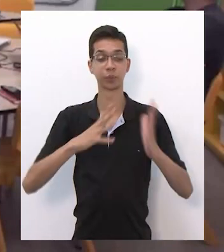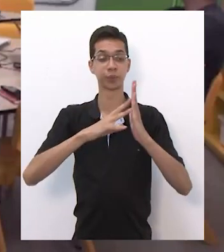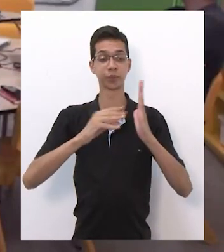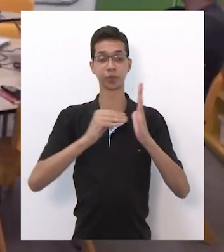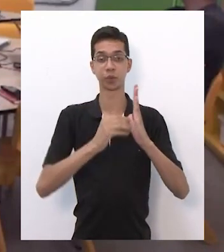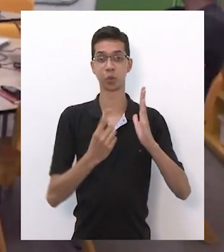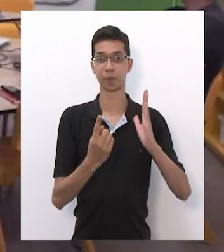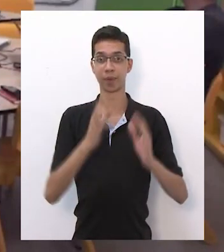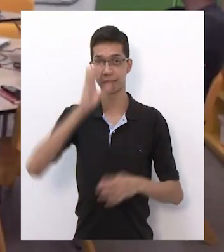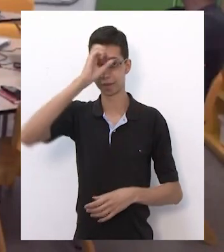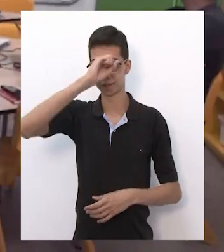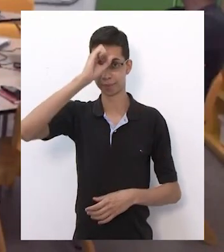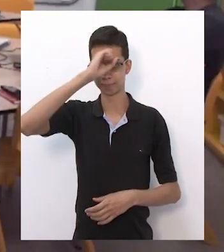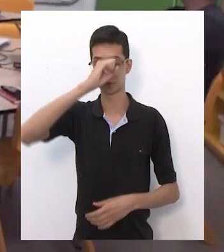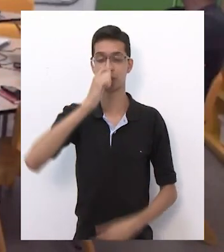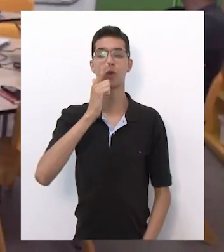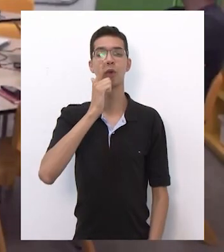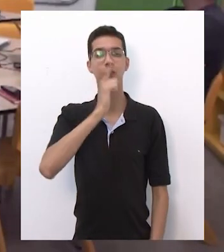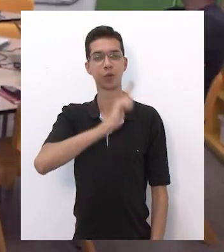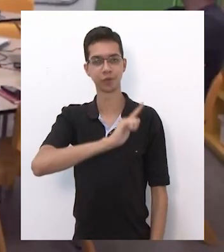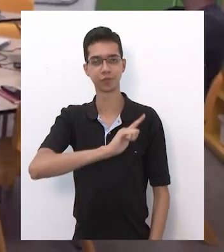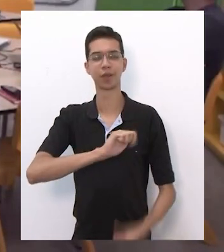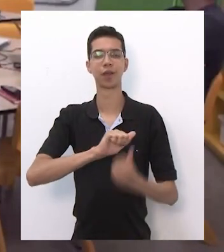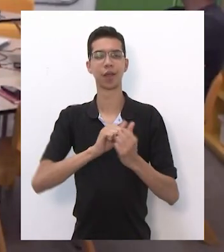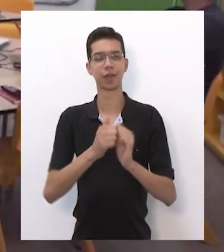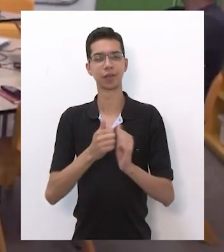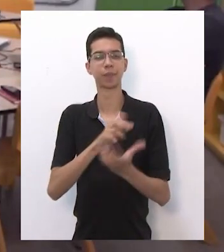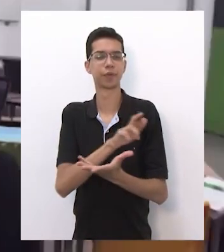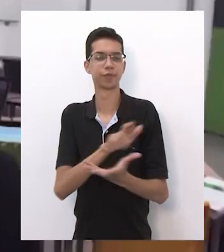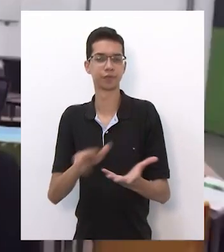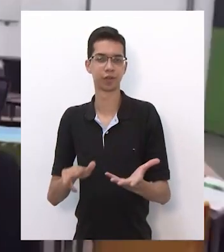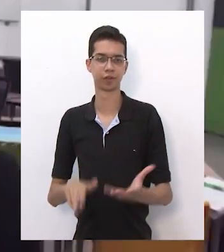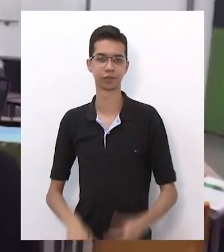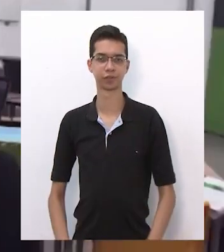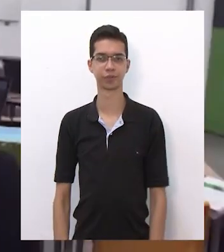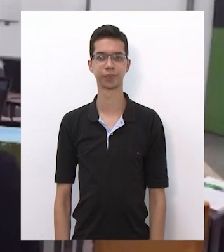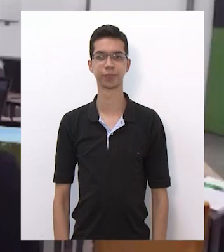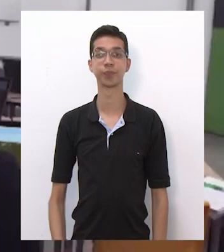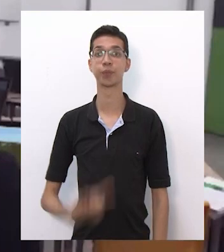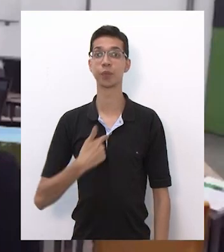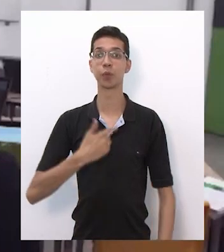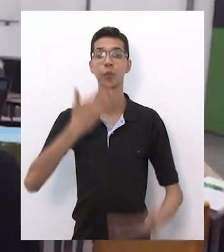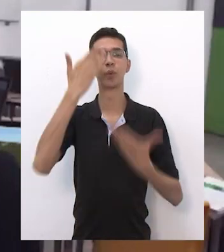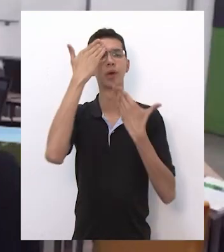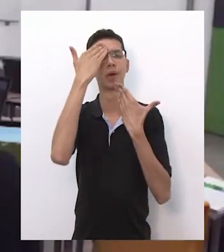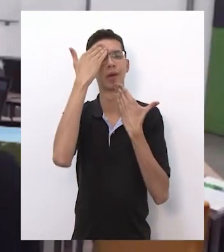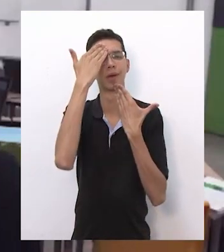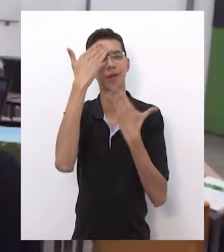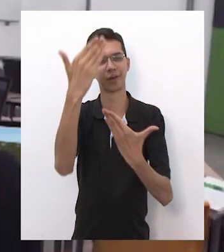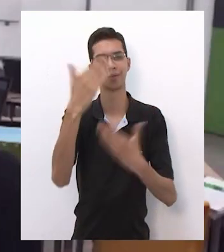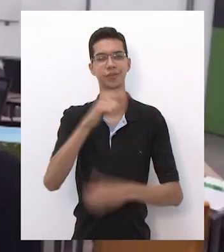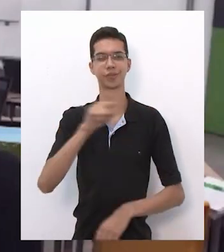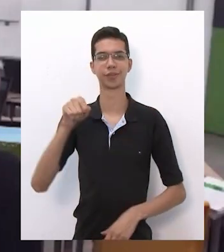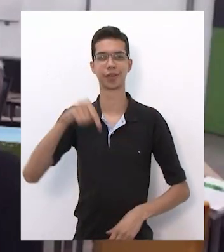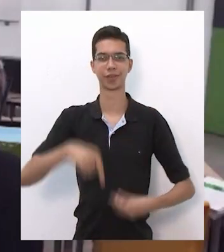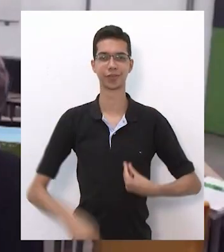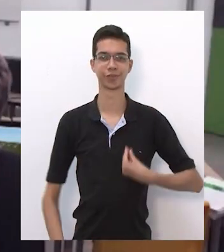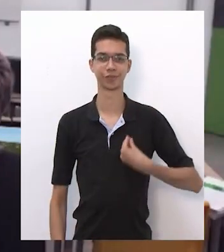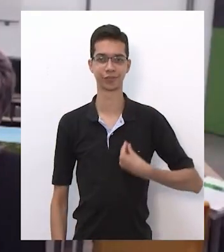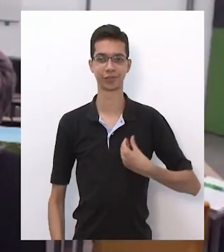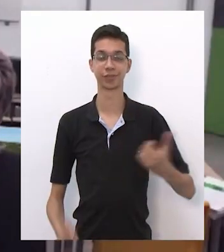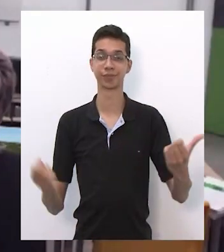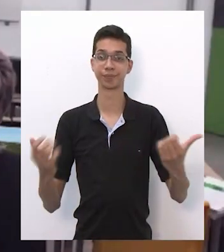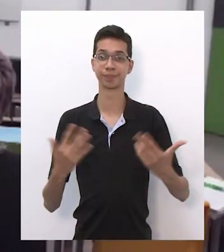consegue transpor ela para outros recursos e outras placas, nesse caso. Eu agradeço demais que vocês tenham vindo aqui. Espero que vocês